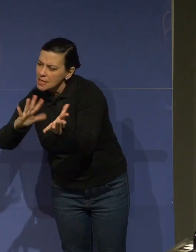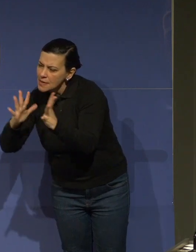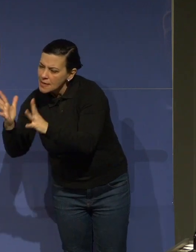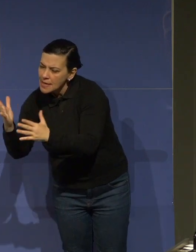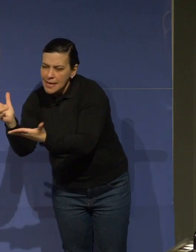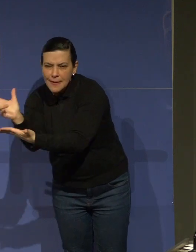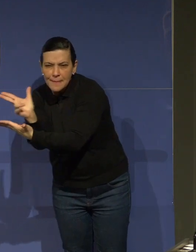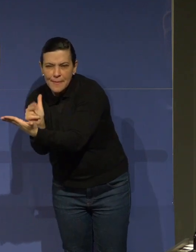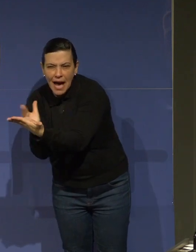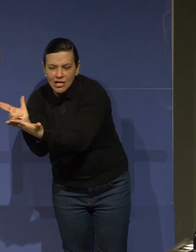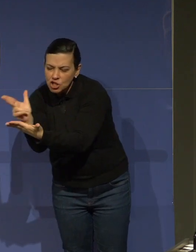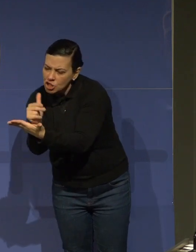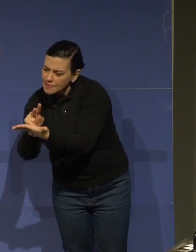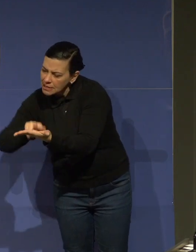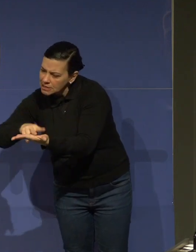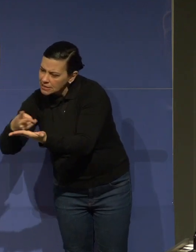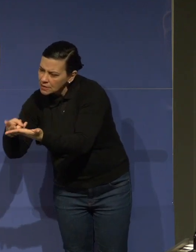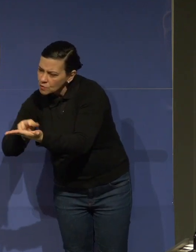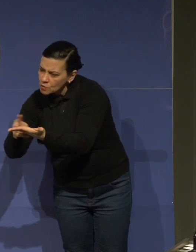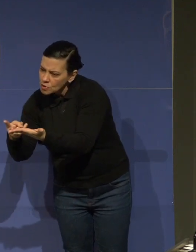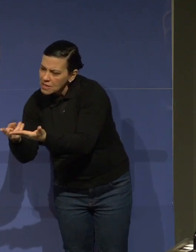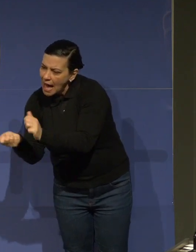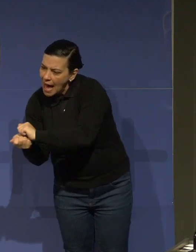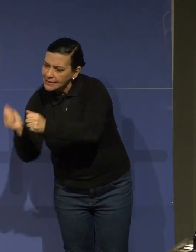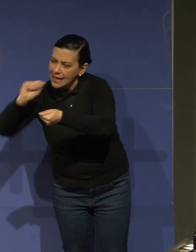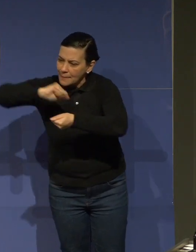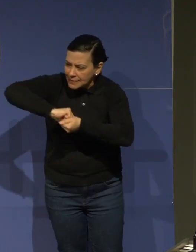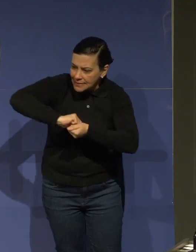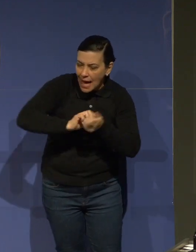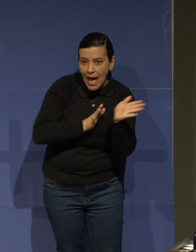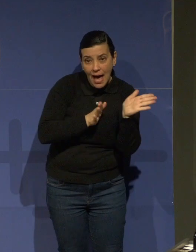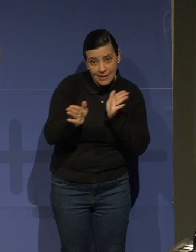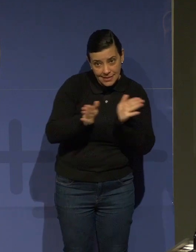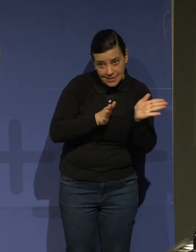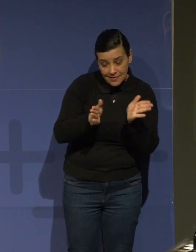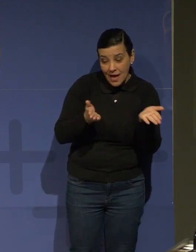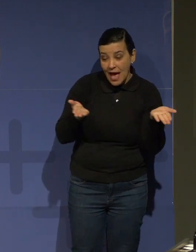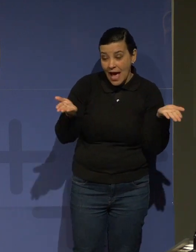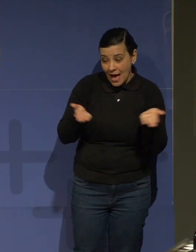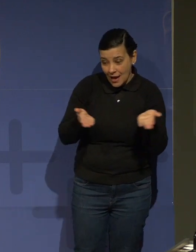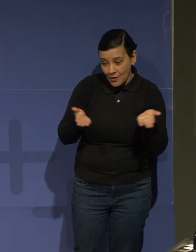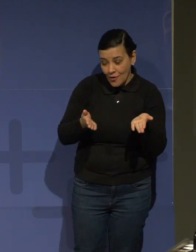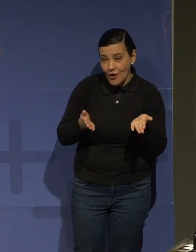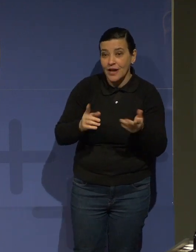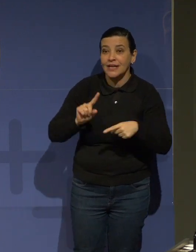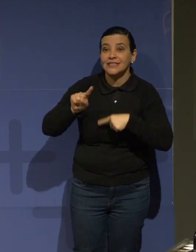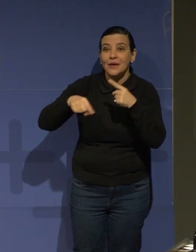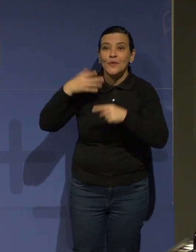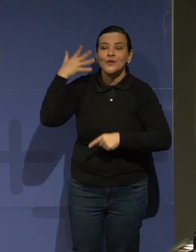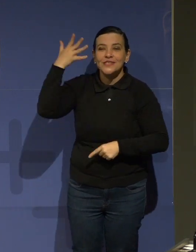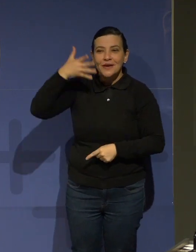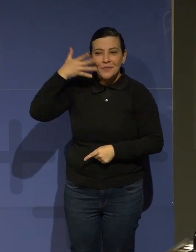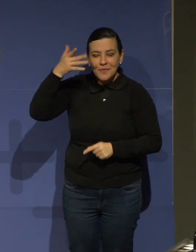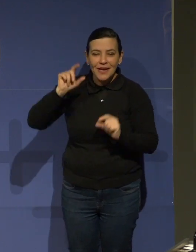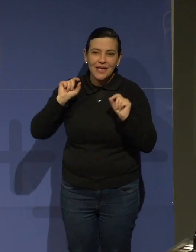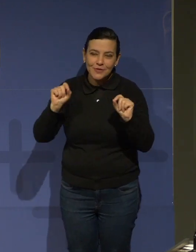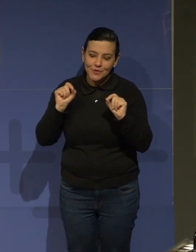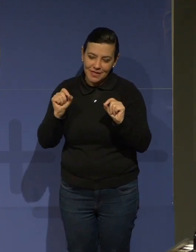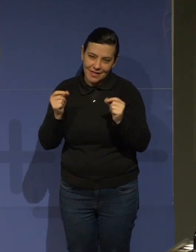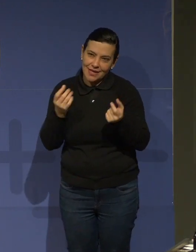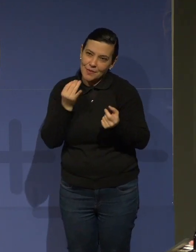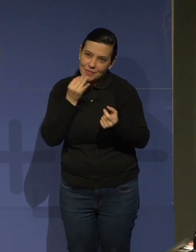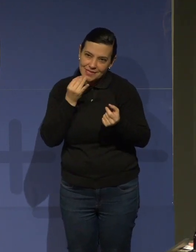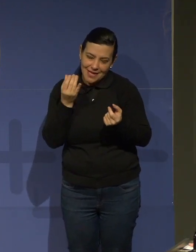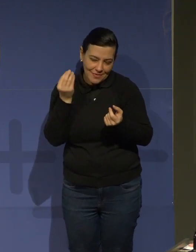das informações lá em um formato acessível. Eu só queria apontar agora que o resto dessa palestra eu sempre vou tentar referenciar o que a gente